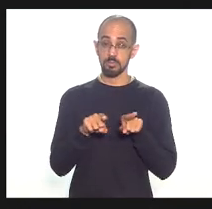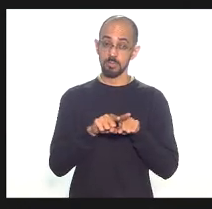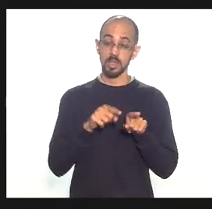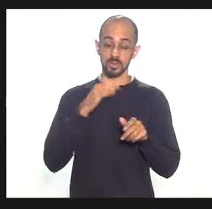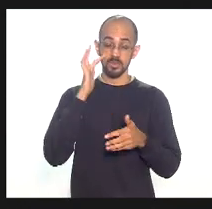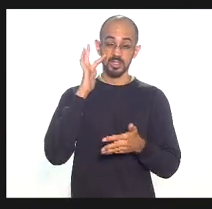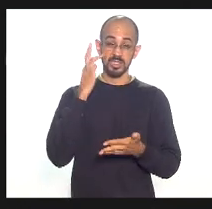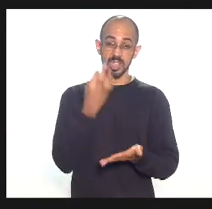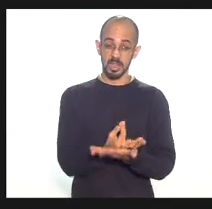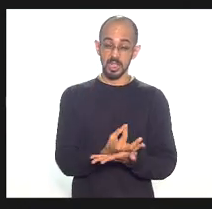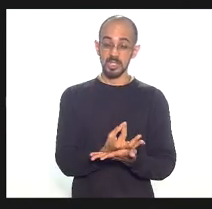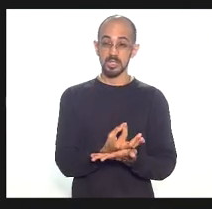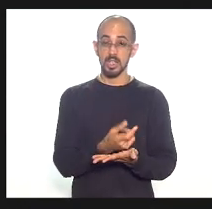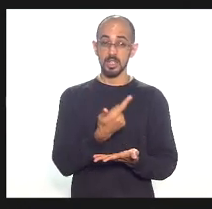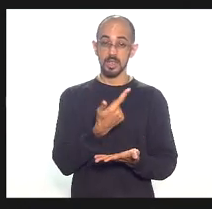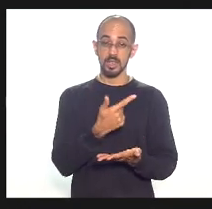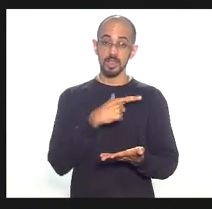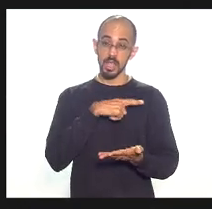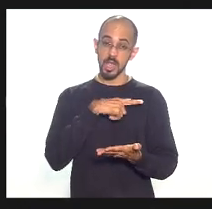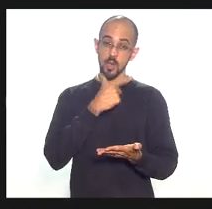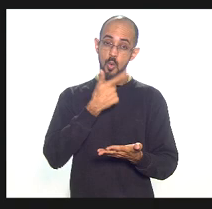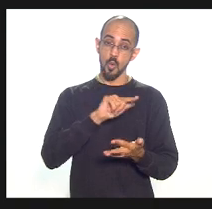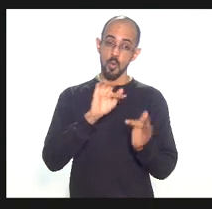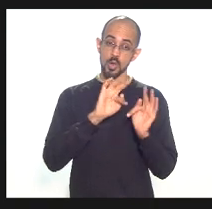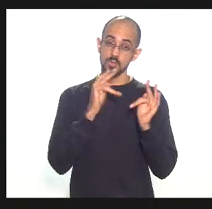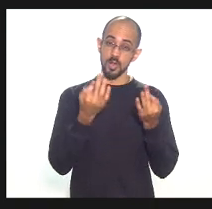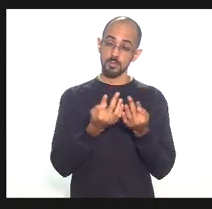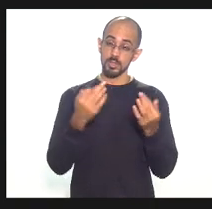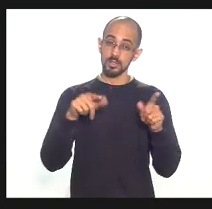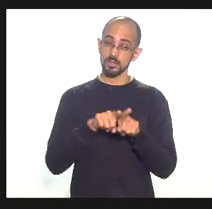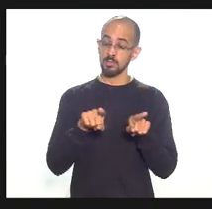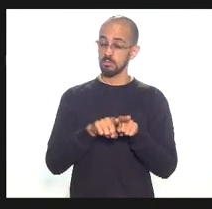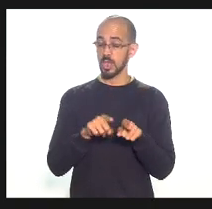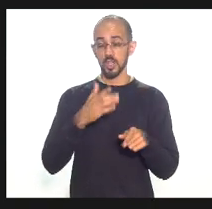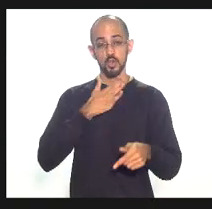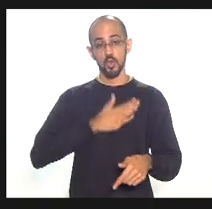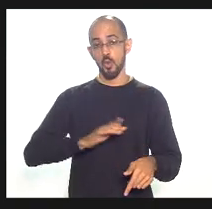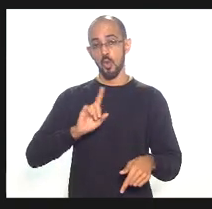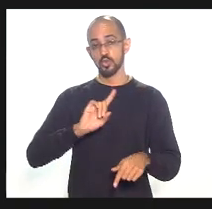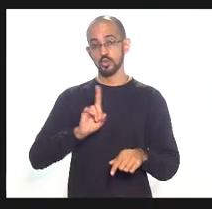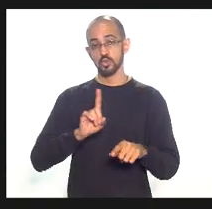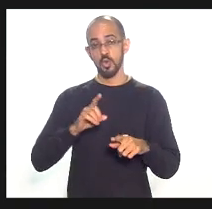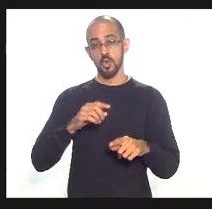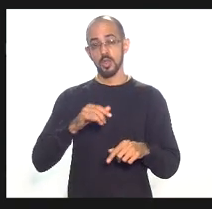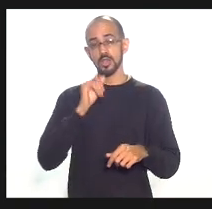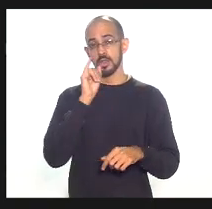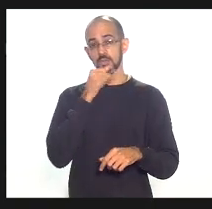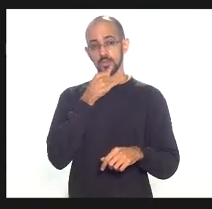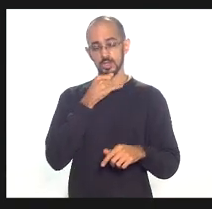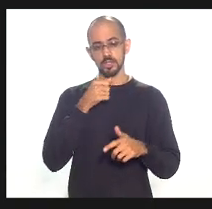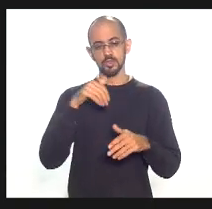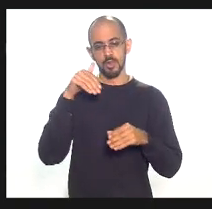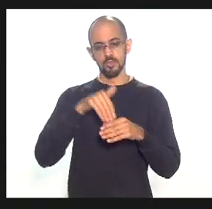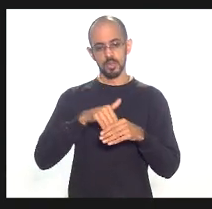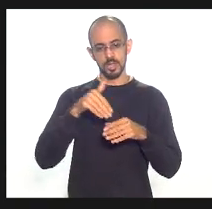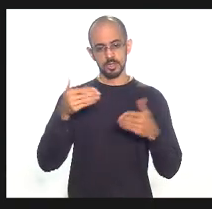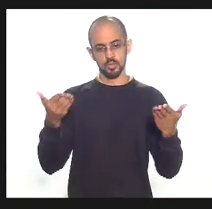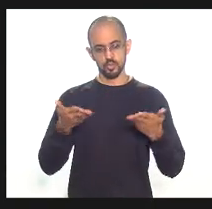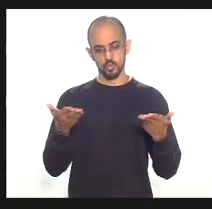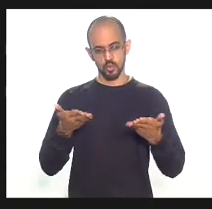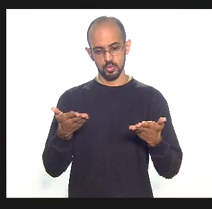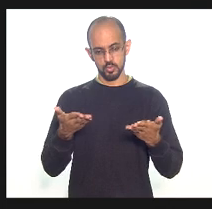pais nesse momento que estão insatisfeitos entristecidos com essa votação do dia de hoje